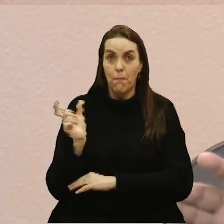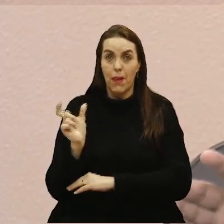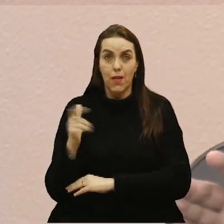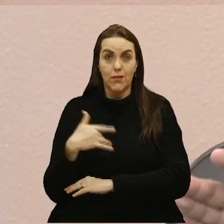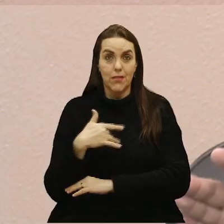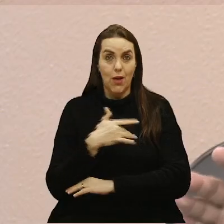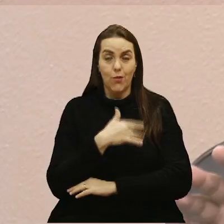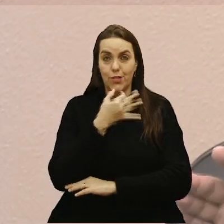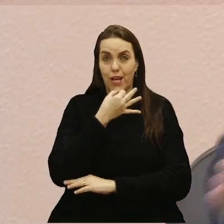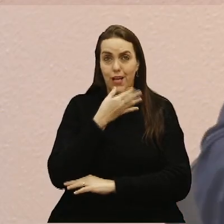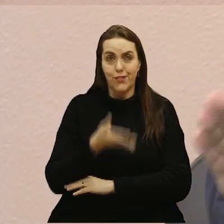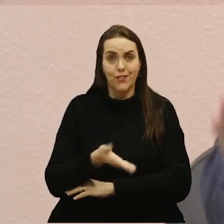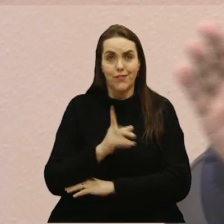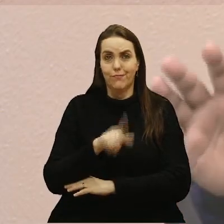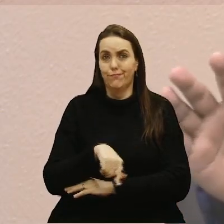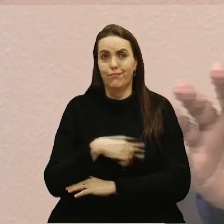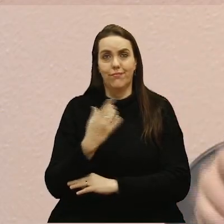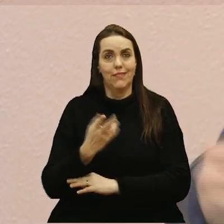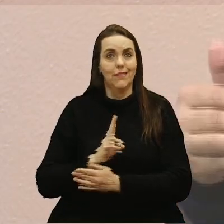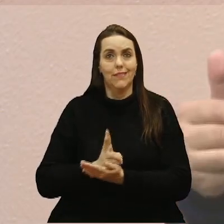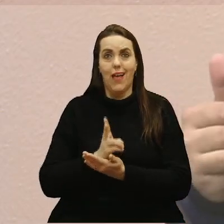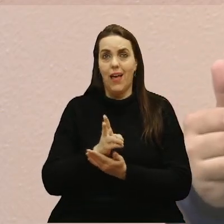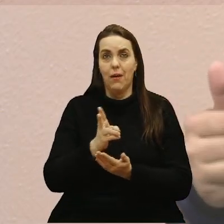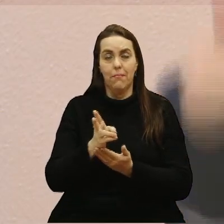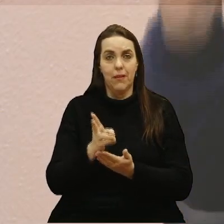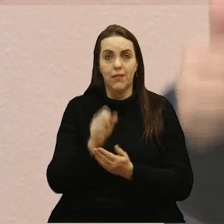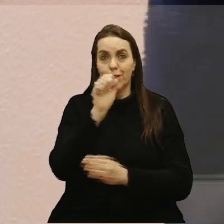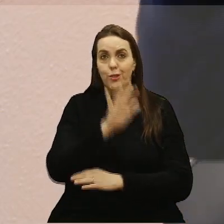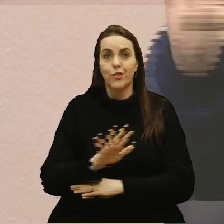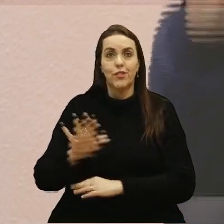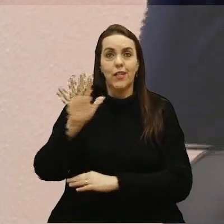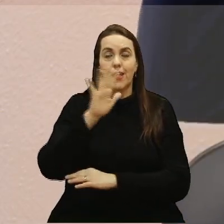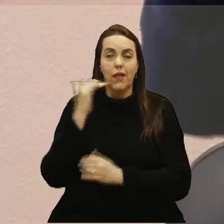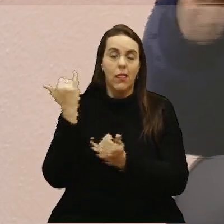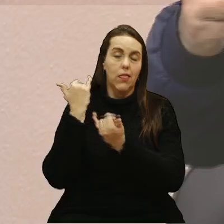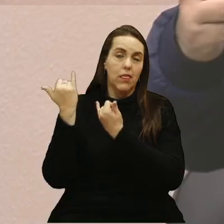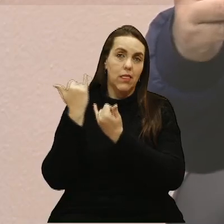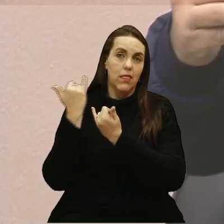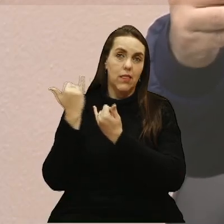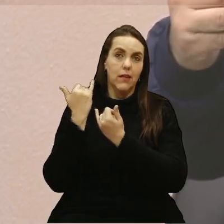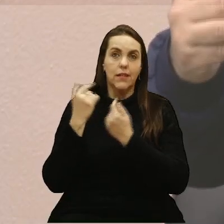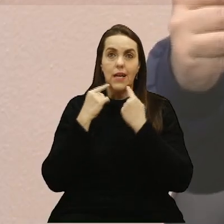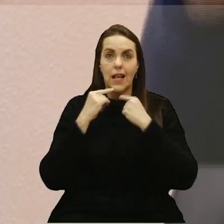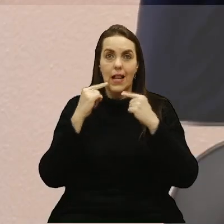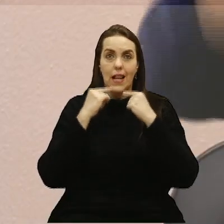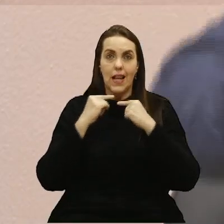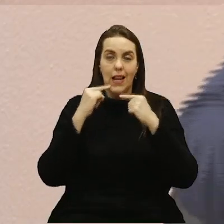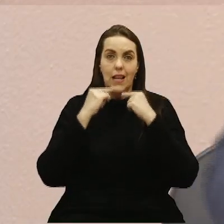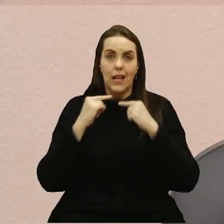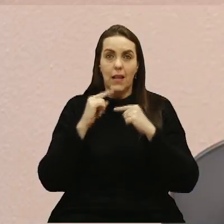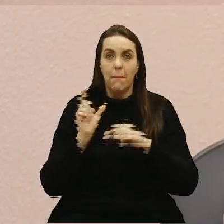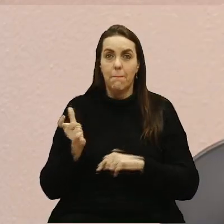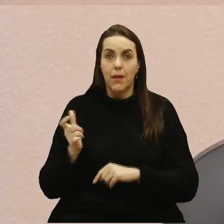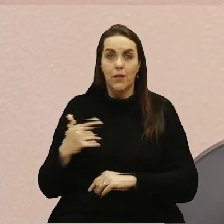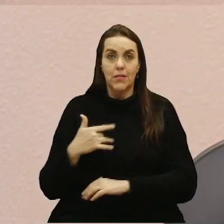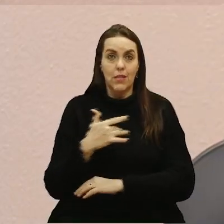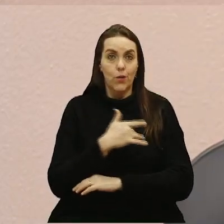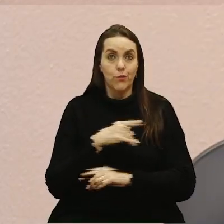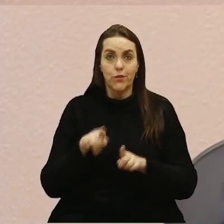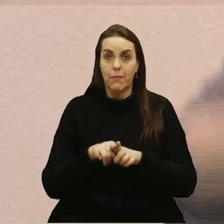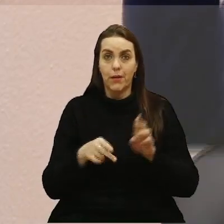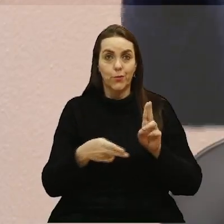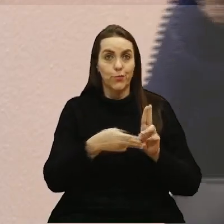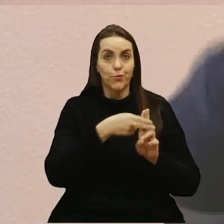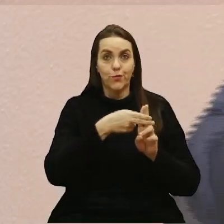Caxias é redundância, porque hoje, em geral, eu escuto tantas críticas aos planos de saúde como ao sistema